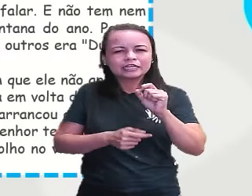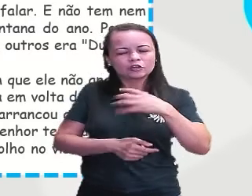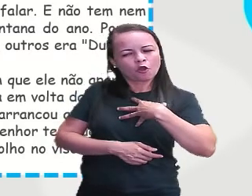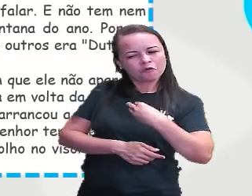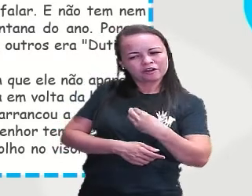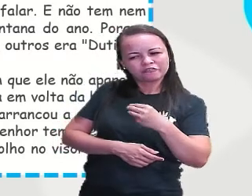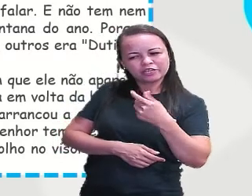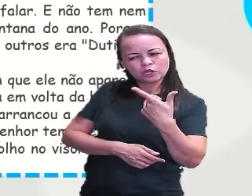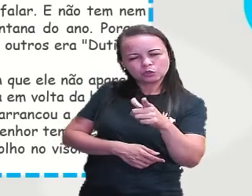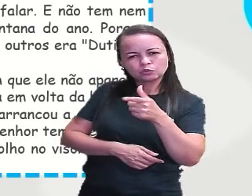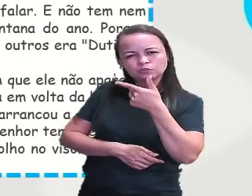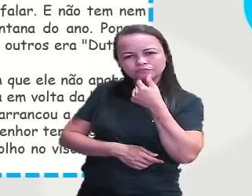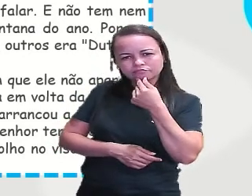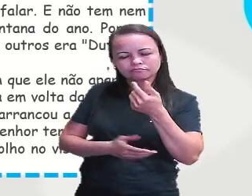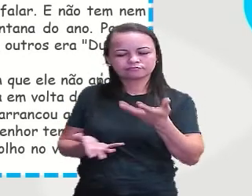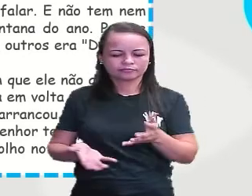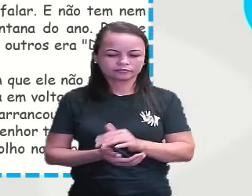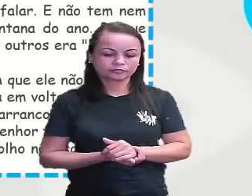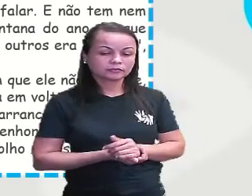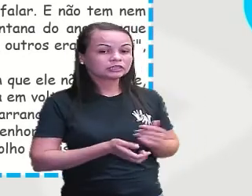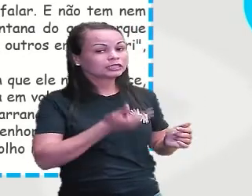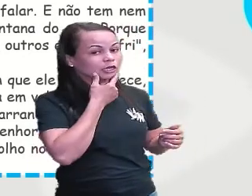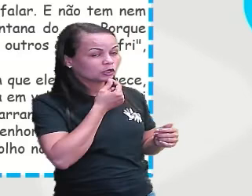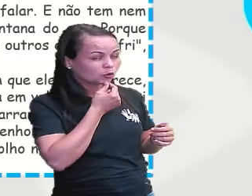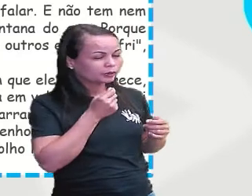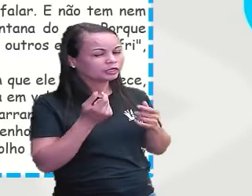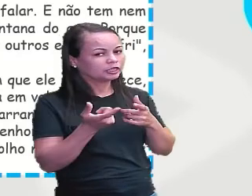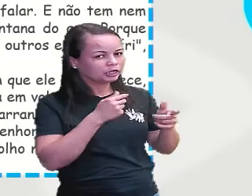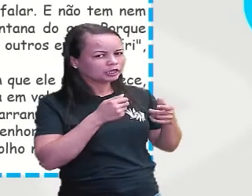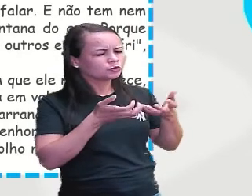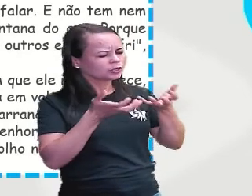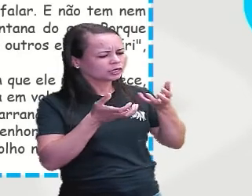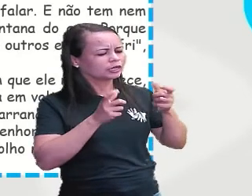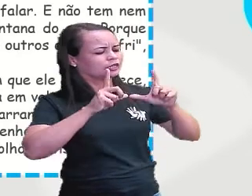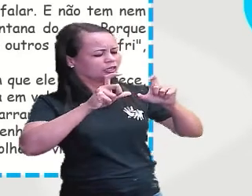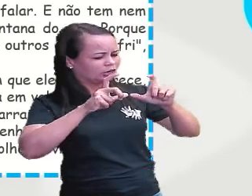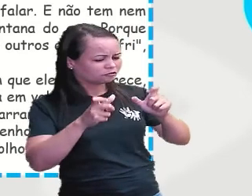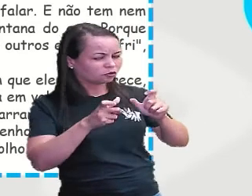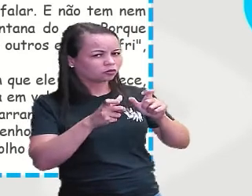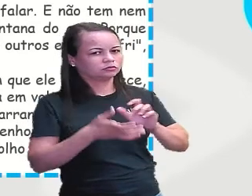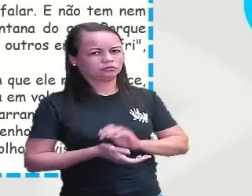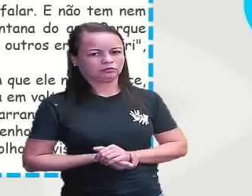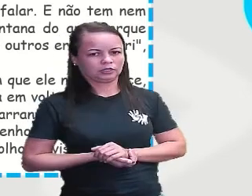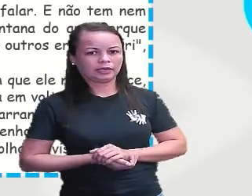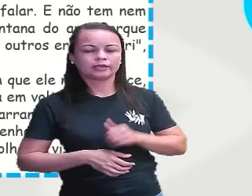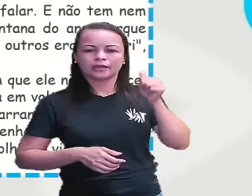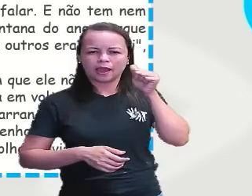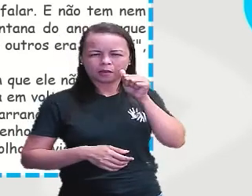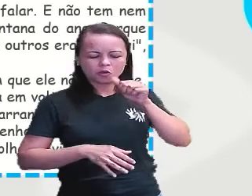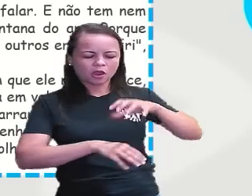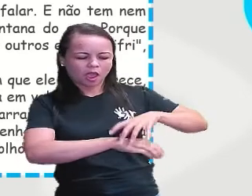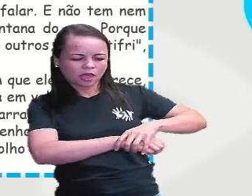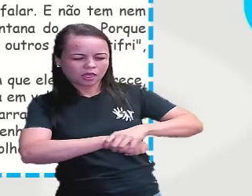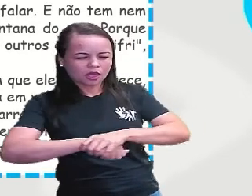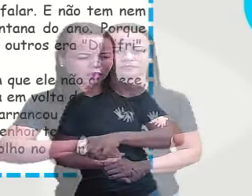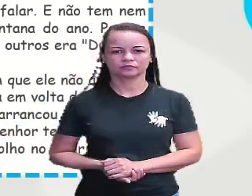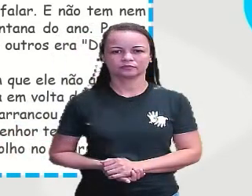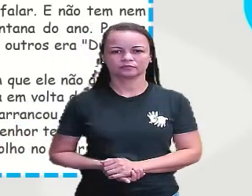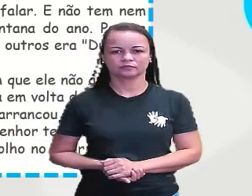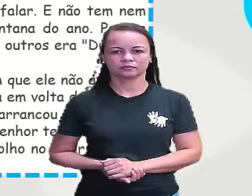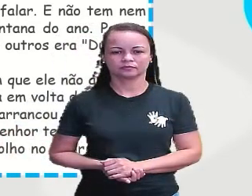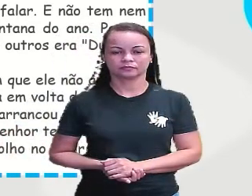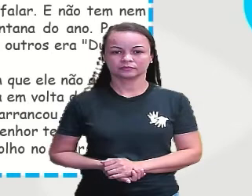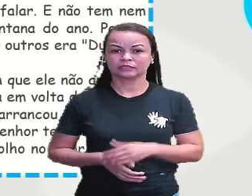se prontificou a tirar a fotografia, mas a Andradina segurou o filho. Só faltava essa, o Dudu não sair.